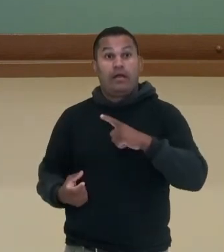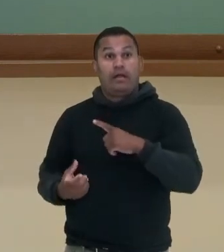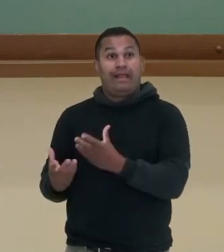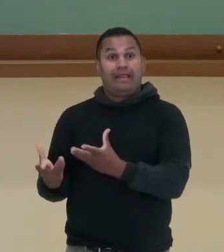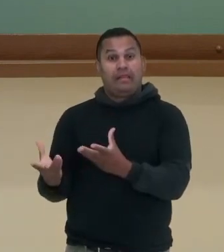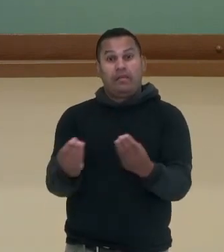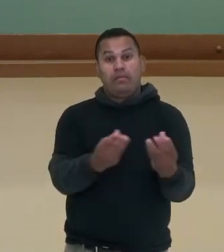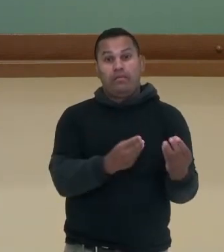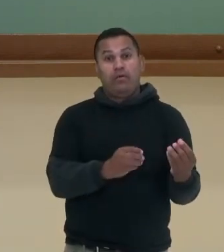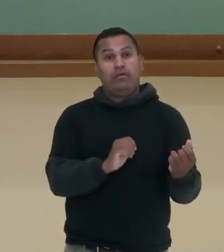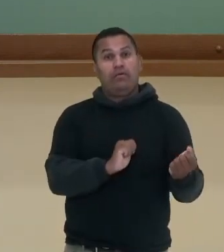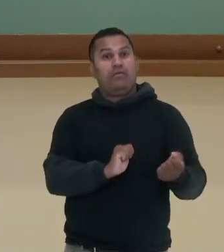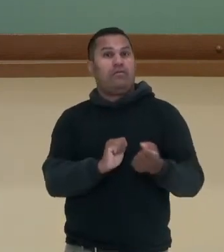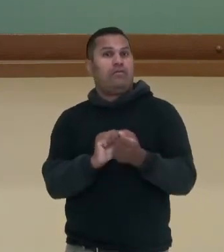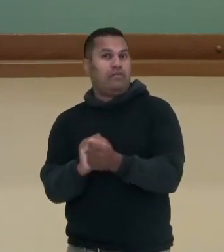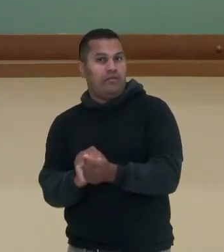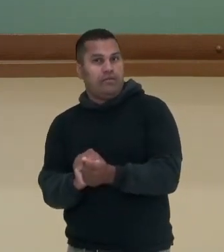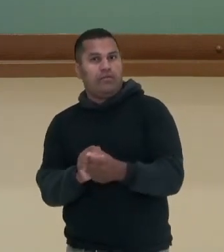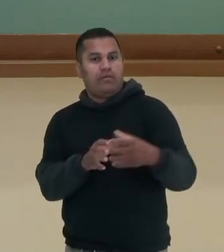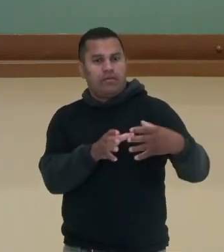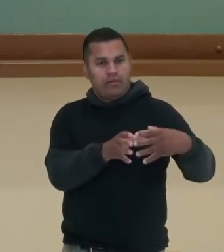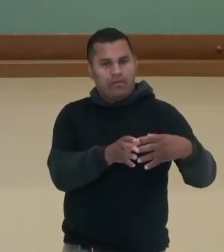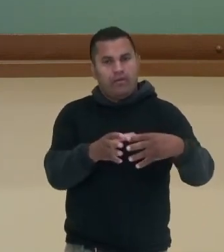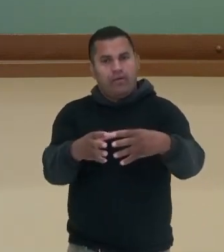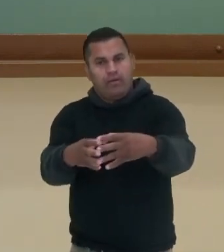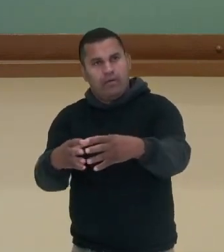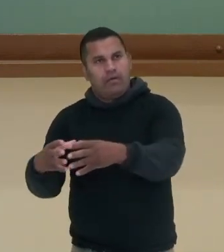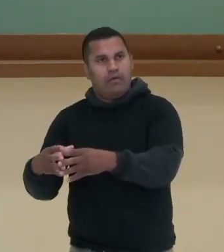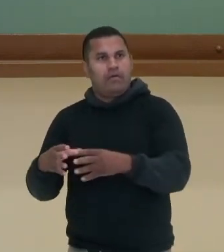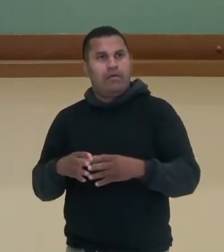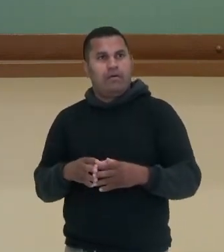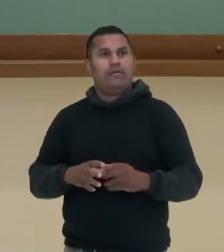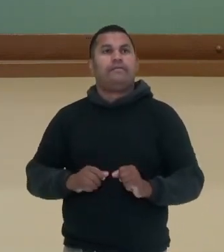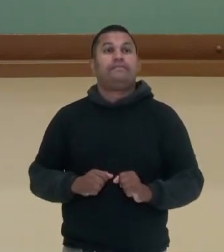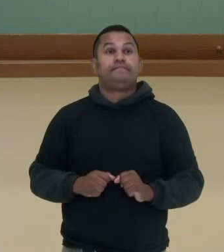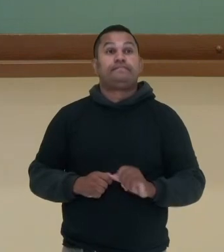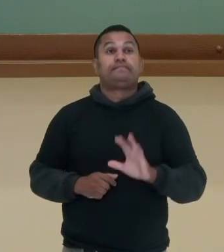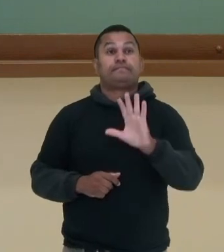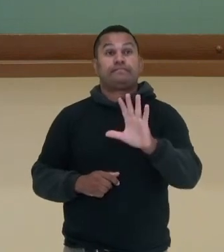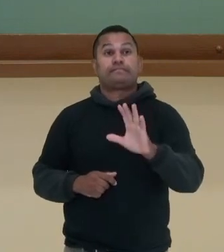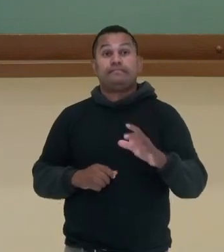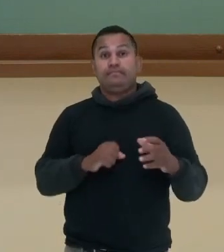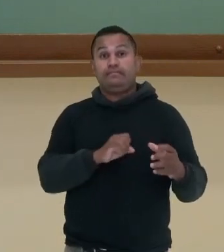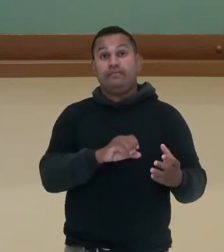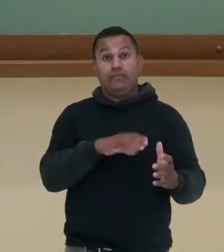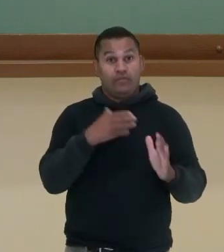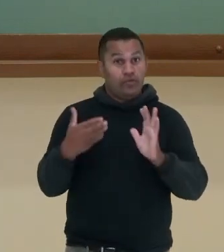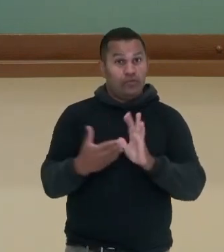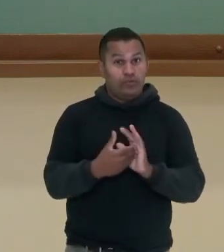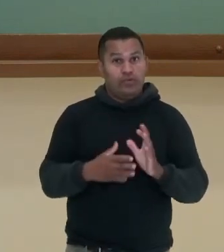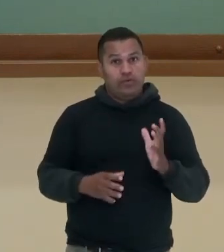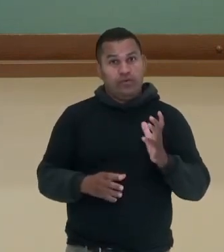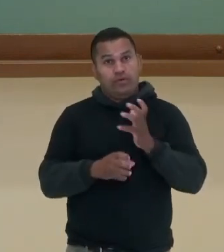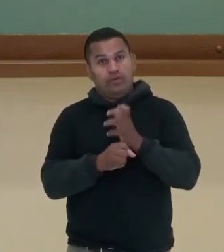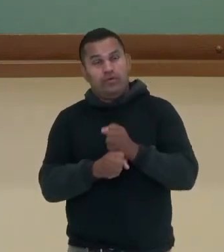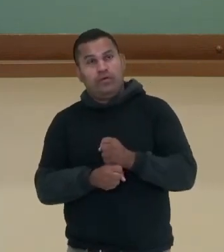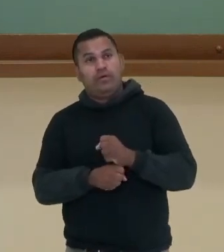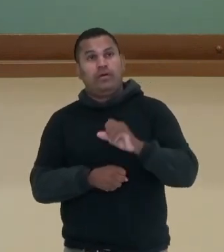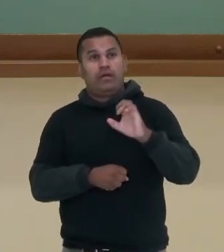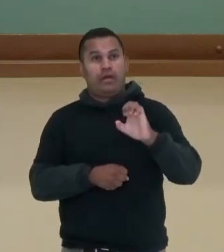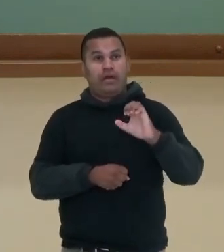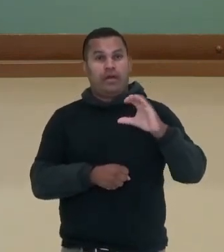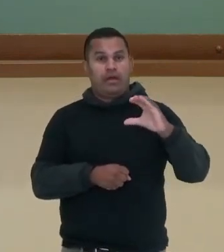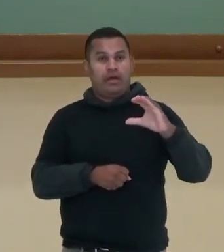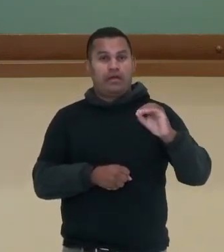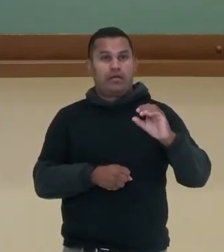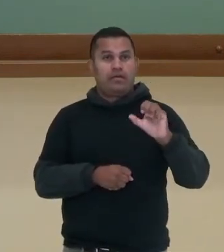luz, temperatura, umidade, eu estou falando e estou estudando o ecossistema. Então, ecossistema é o conjunto dos seres bióticos